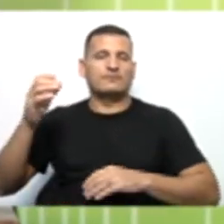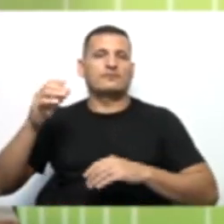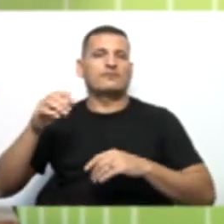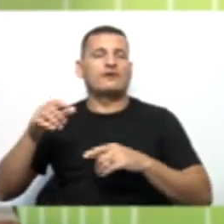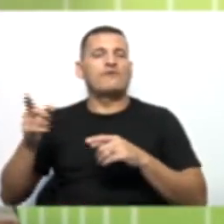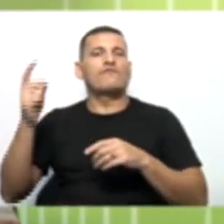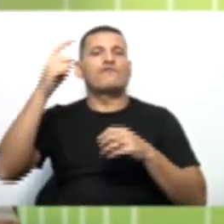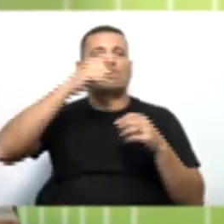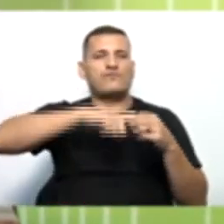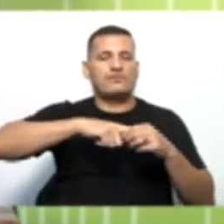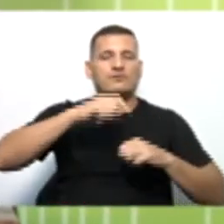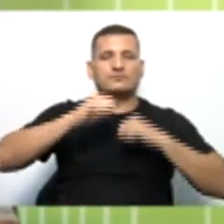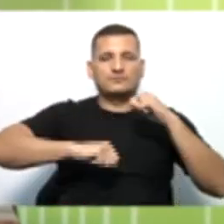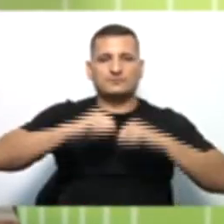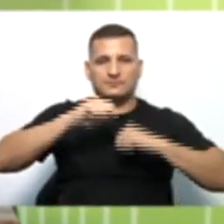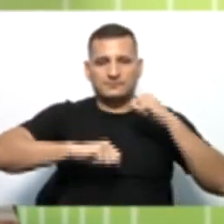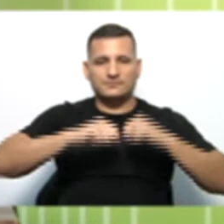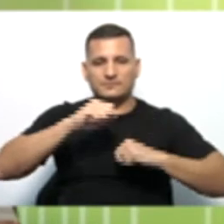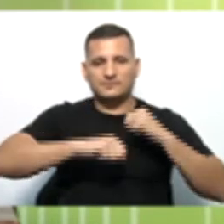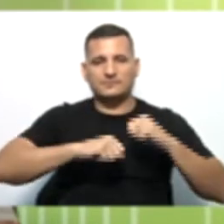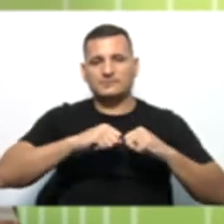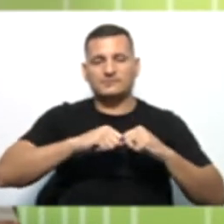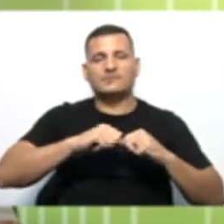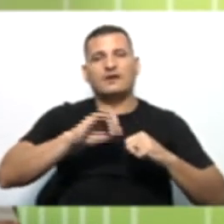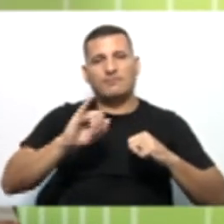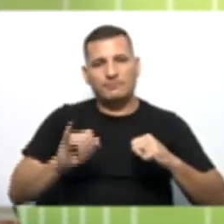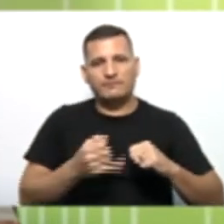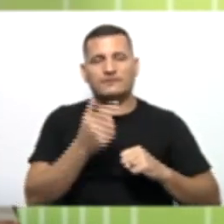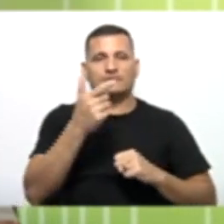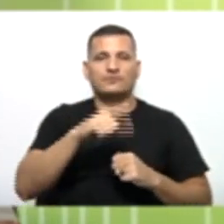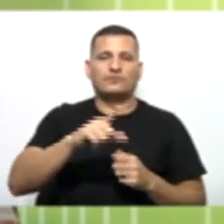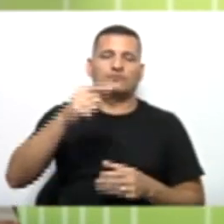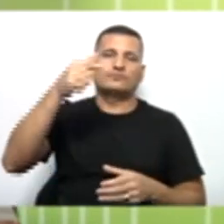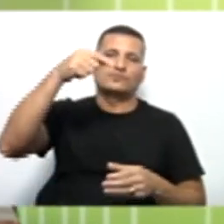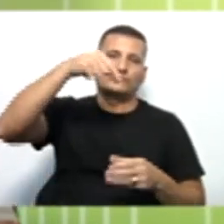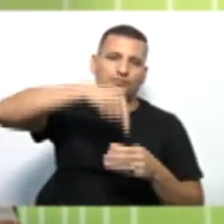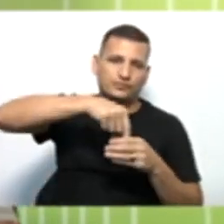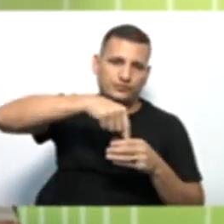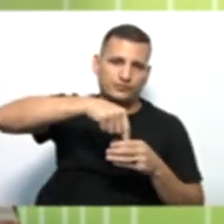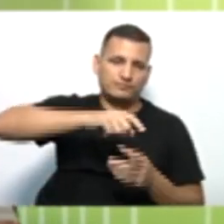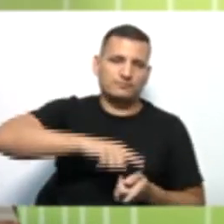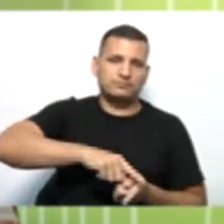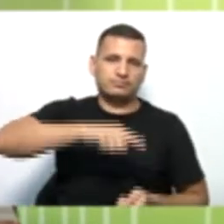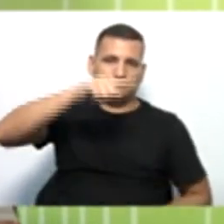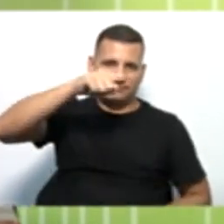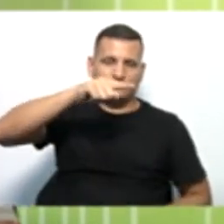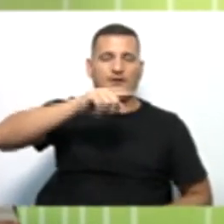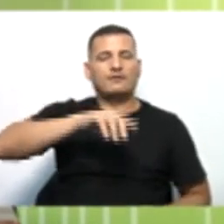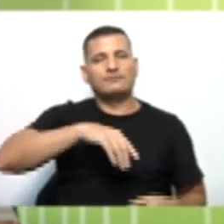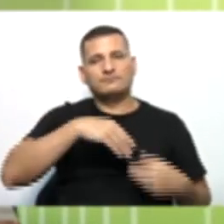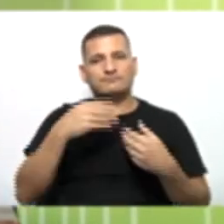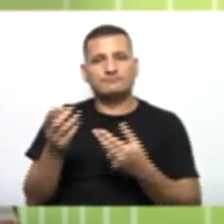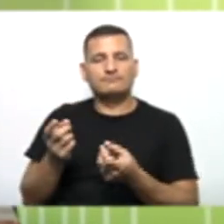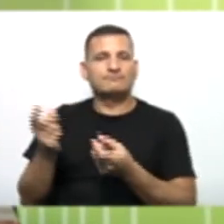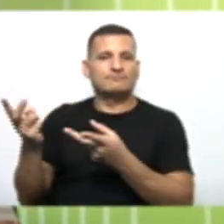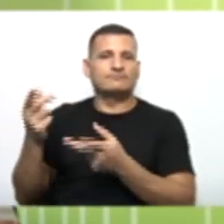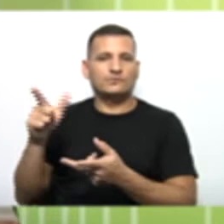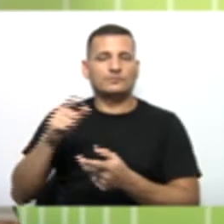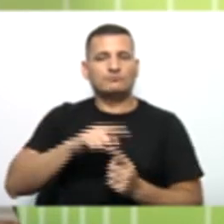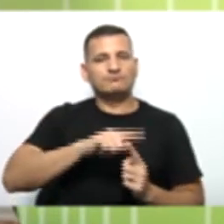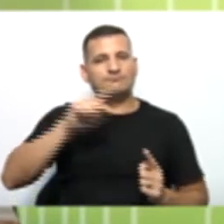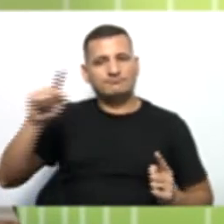comércio retornava essa embalagem para a indústria para encher de líquido e colocar no mercado novamente. Isso era uma